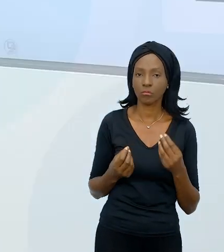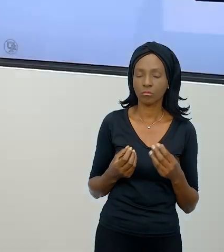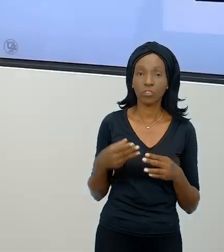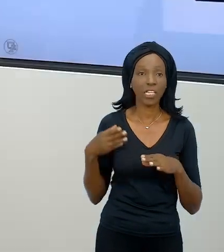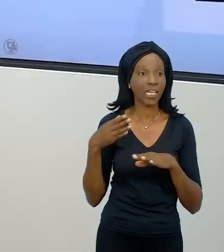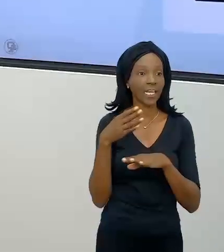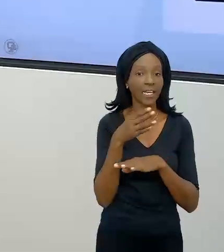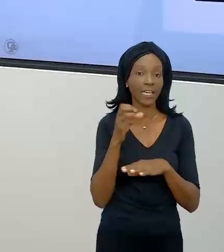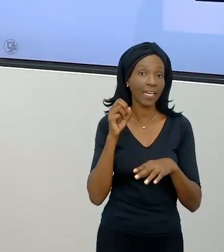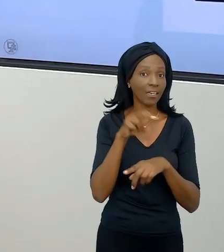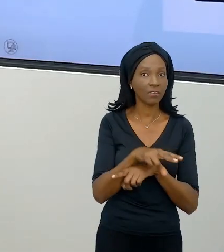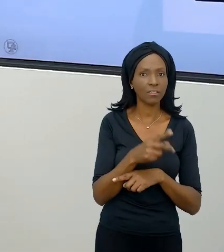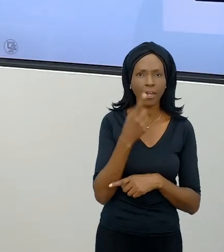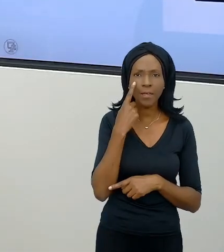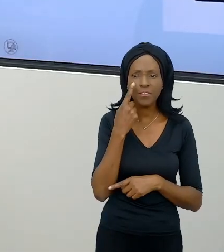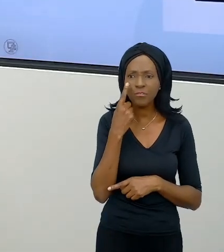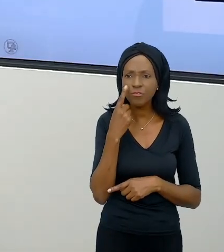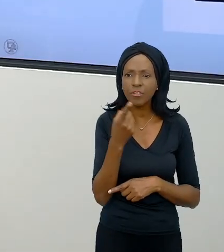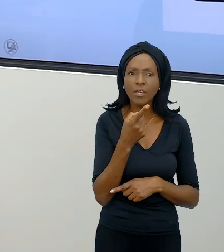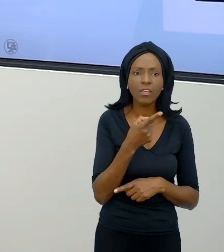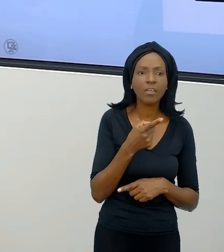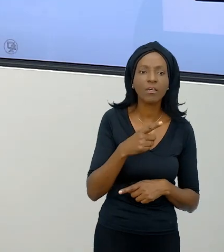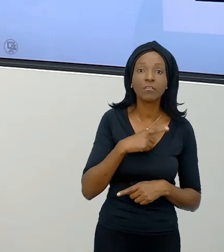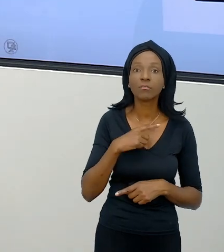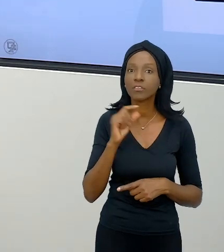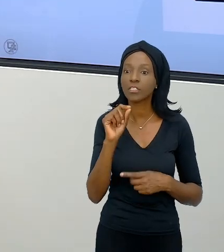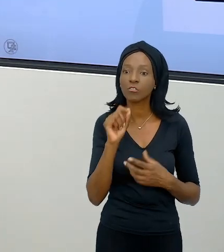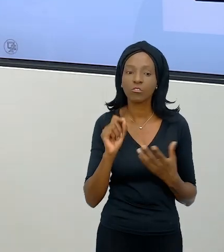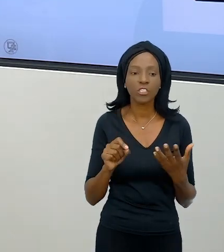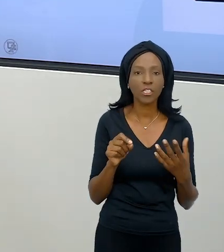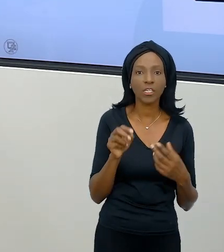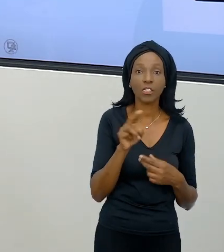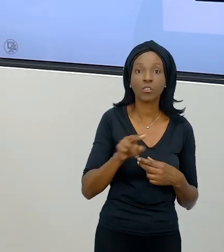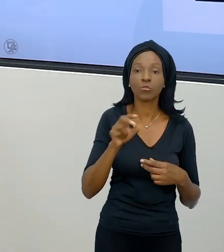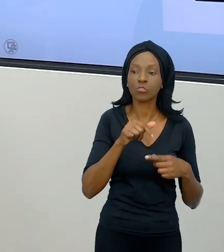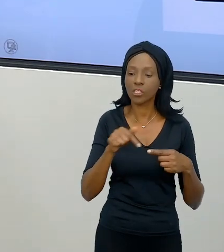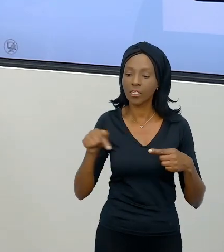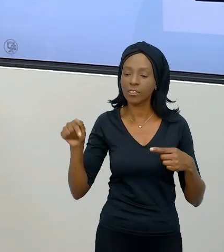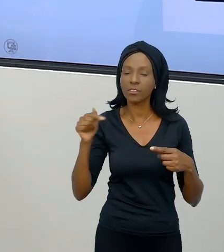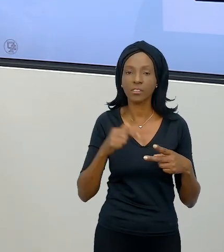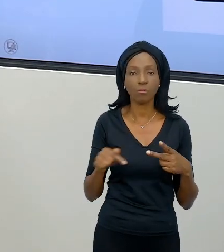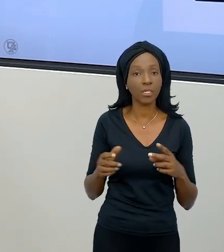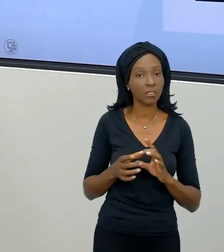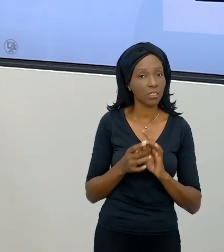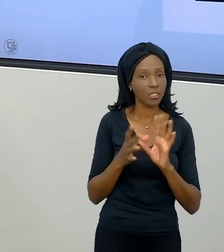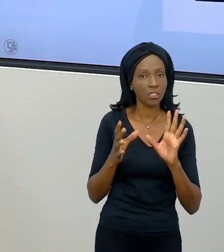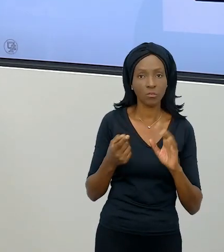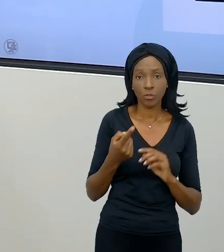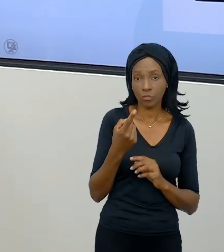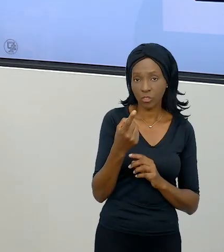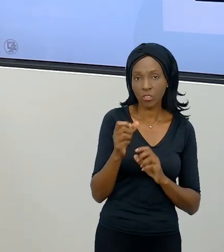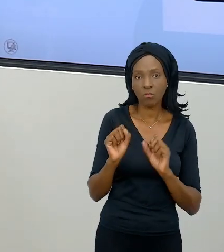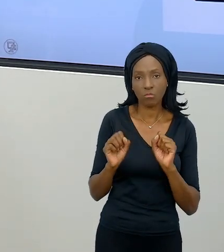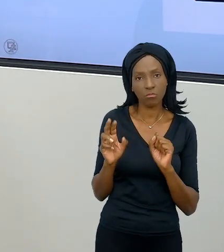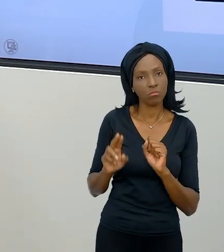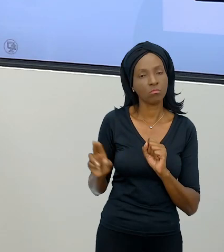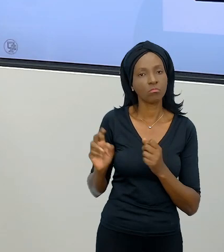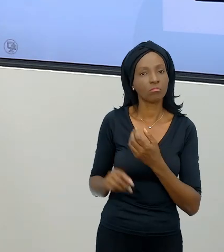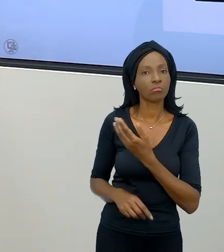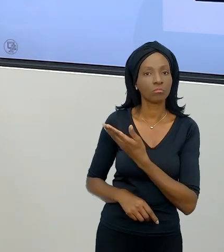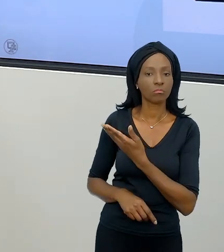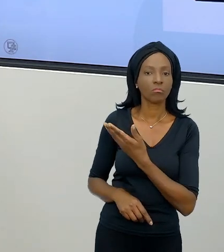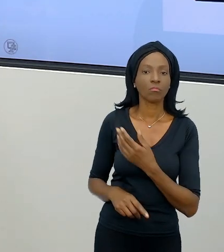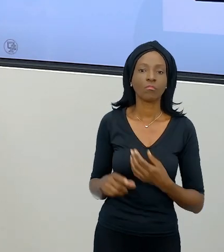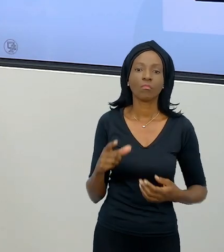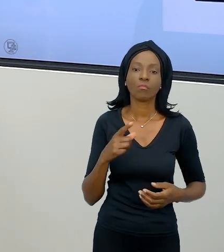acessar e verificar tudo aquilo que será disponibilizado durante a semana. Então, fica disponível para você tanto aquilo que está